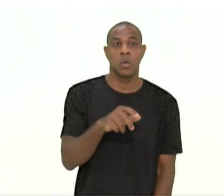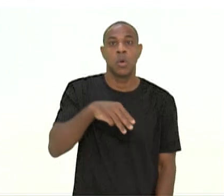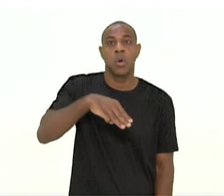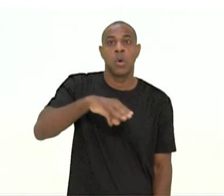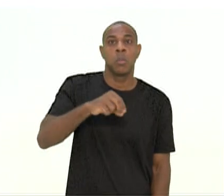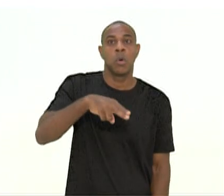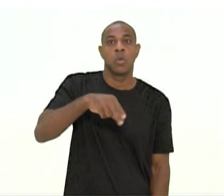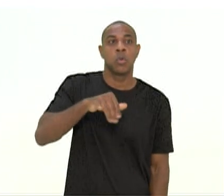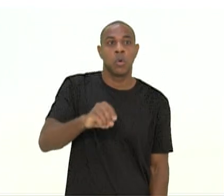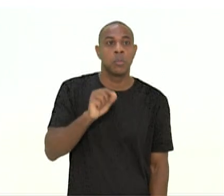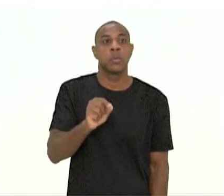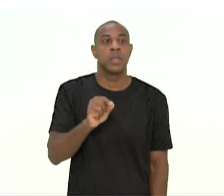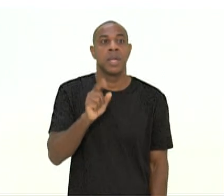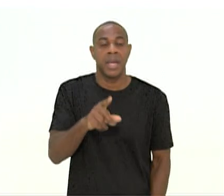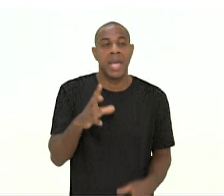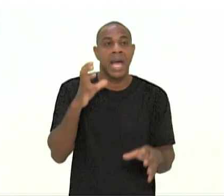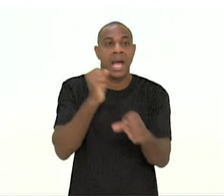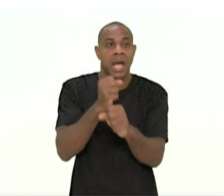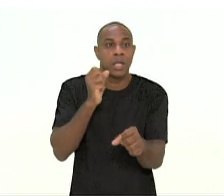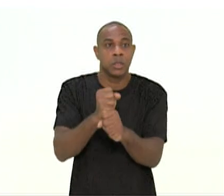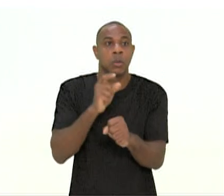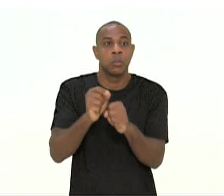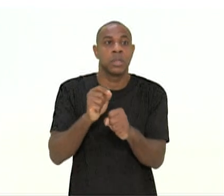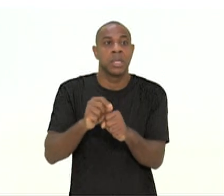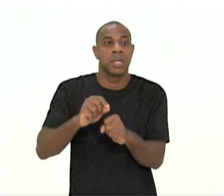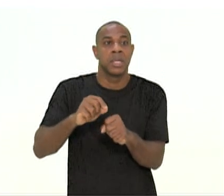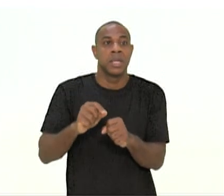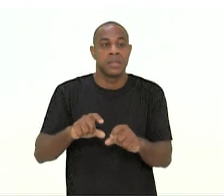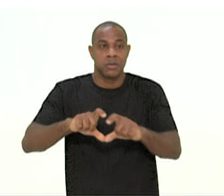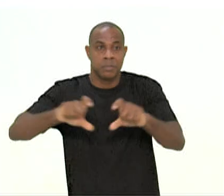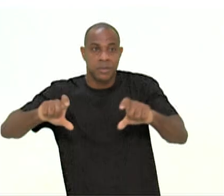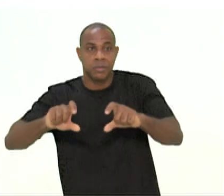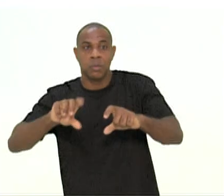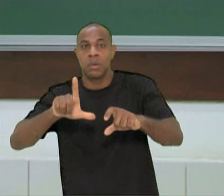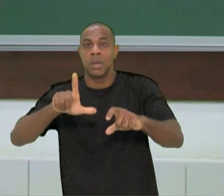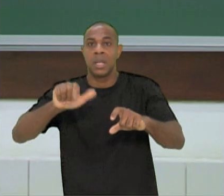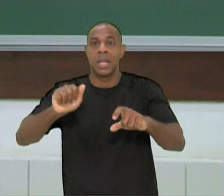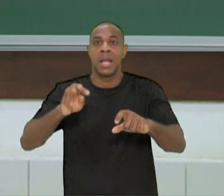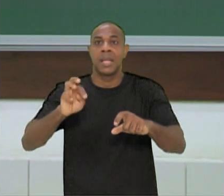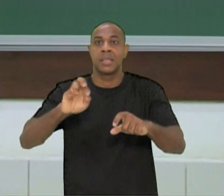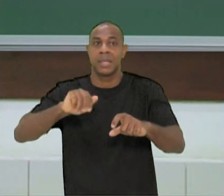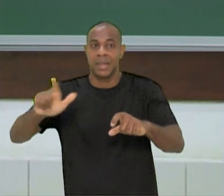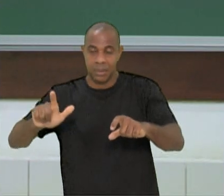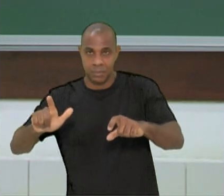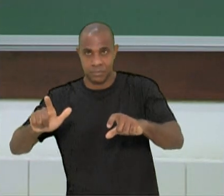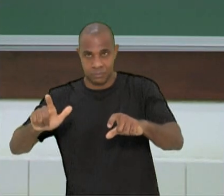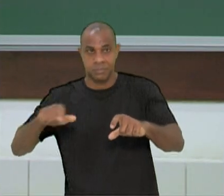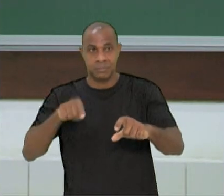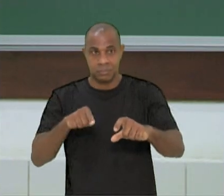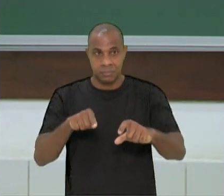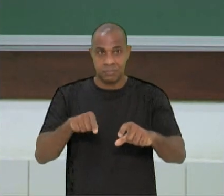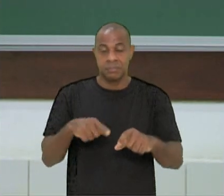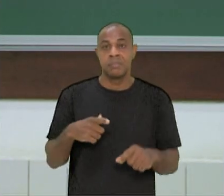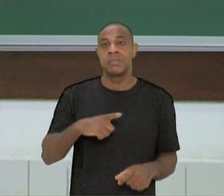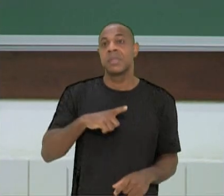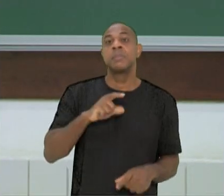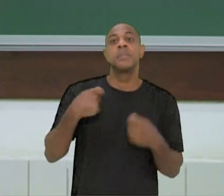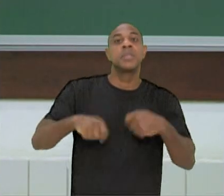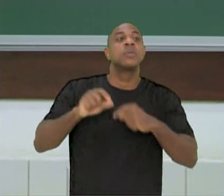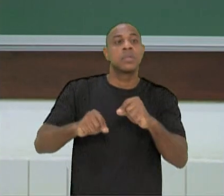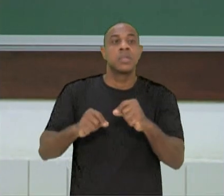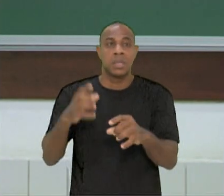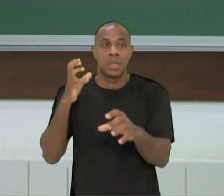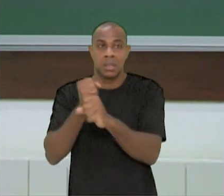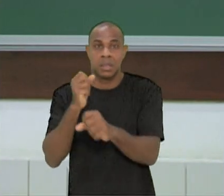da parte literal. Então, se a tua parte literal lá tem duas letras e cada letra carrega um expoente, o grau desse monômio vai ser justamente o quê? A